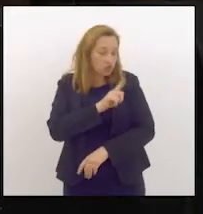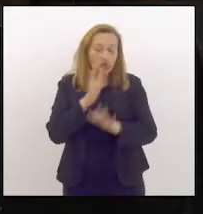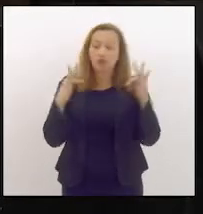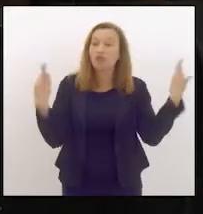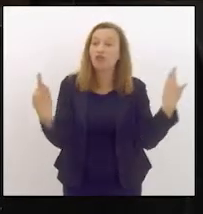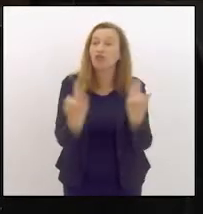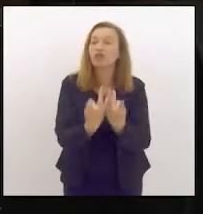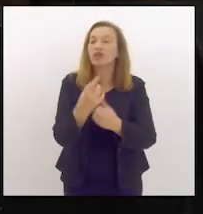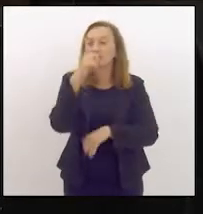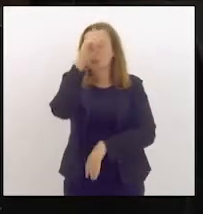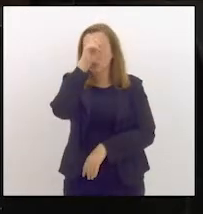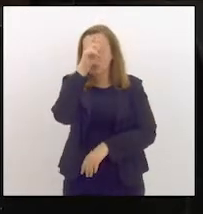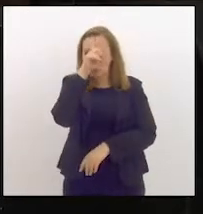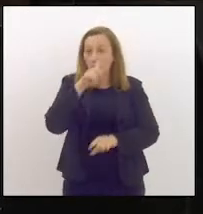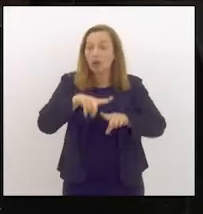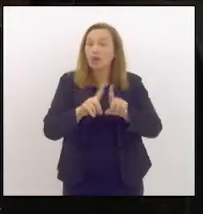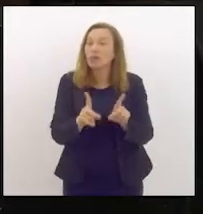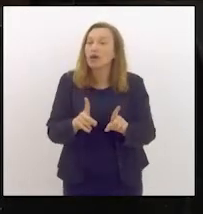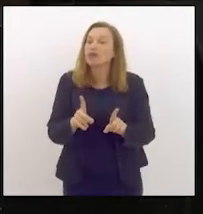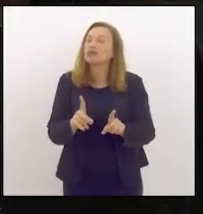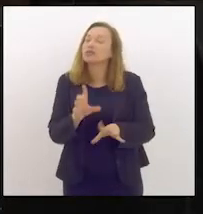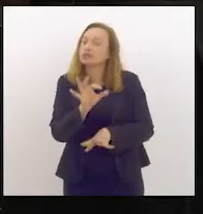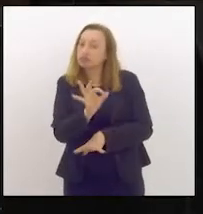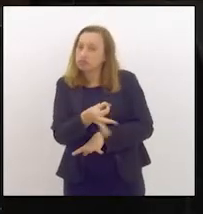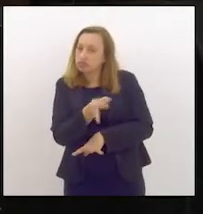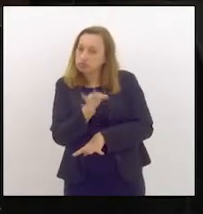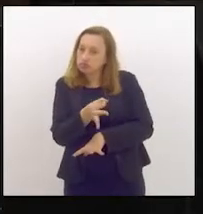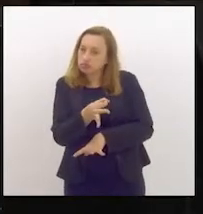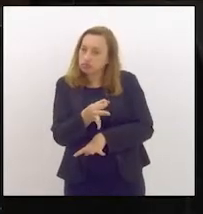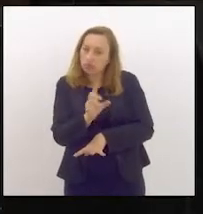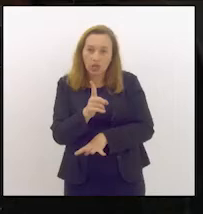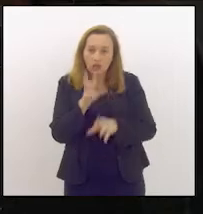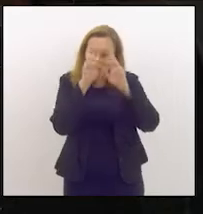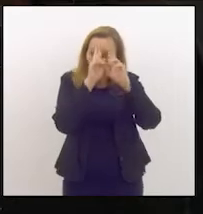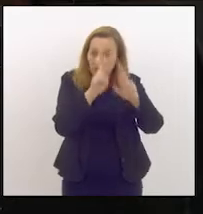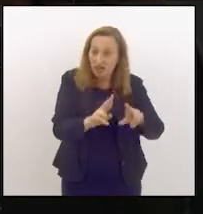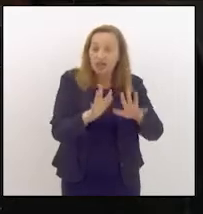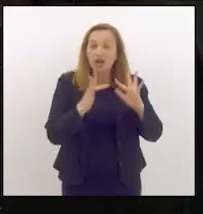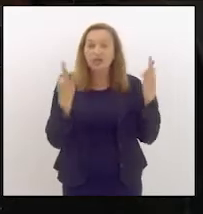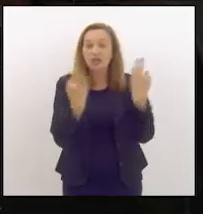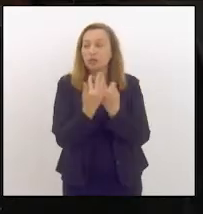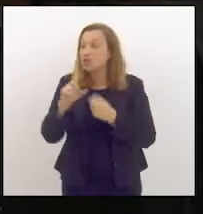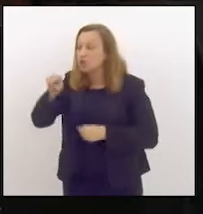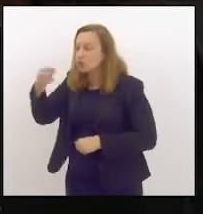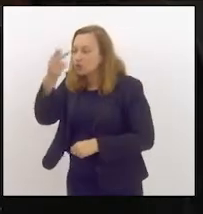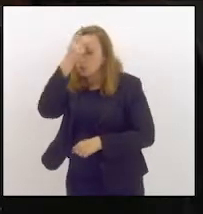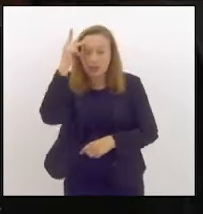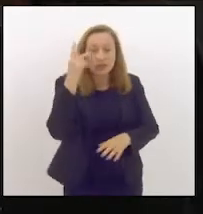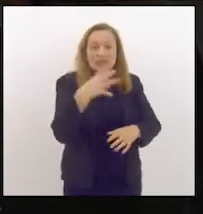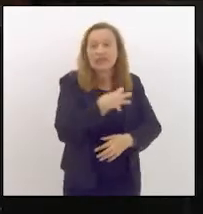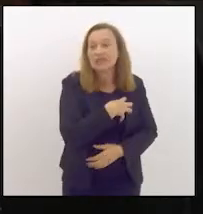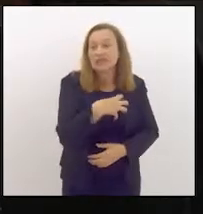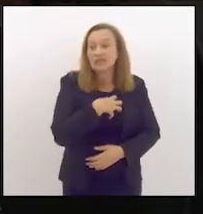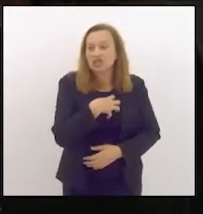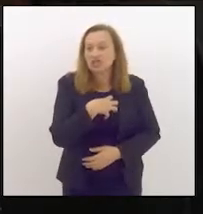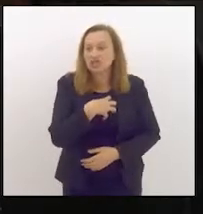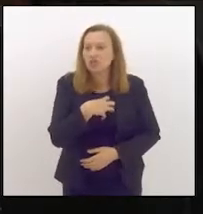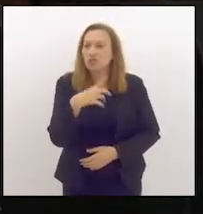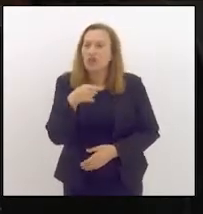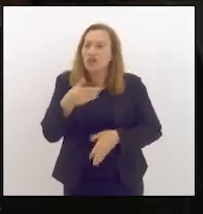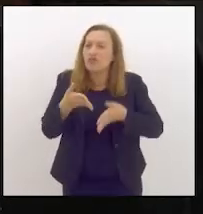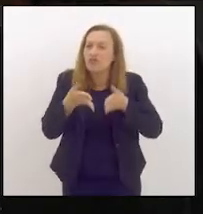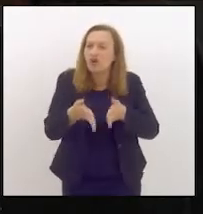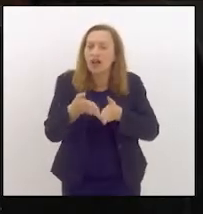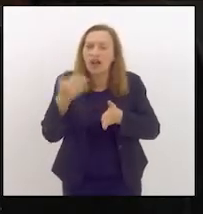familiar do hospital mas que por óbvio não estava respeitando a família das pessoas Então nesse sentido é